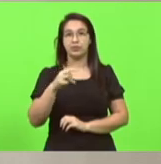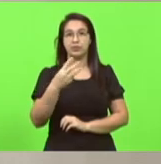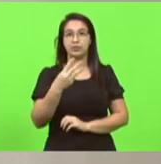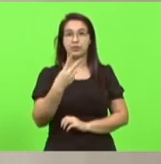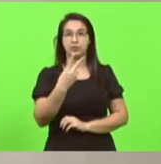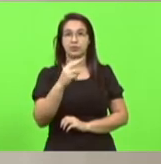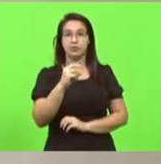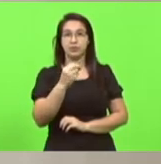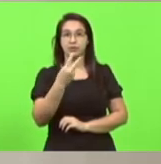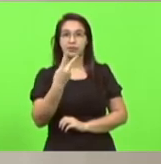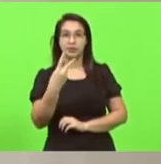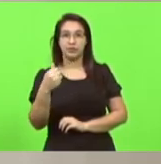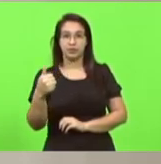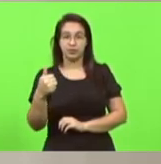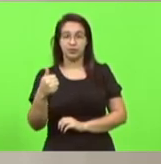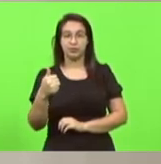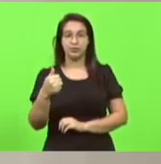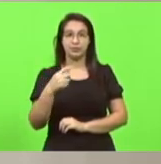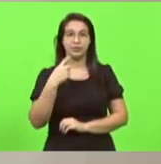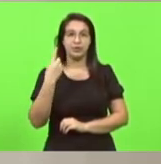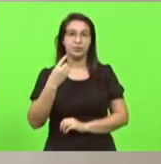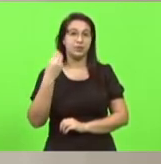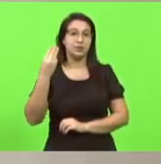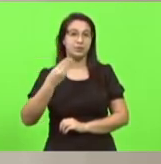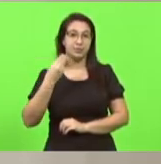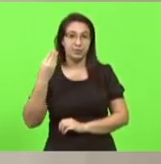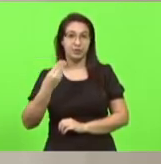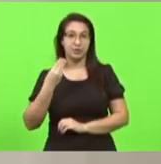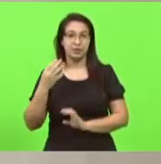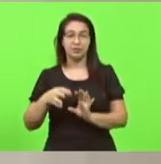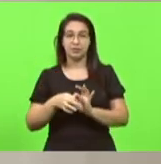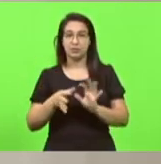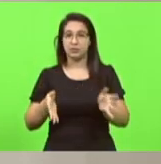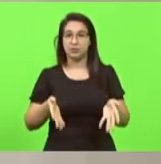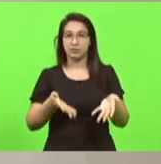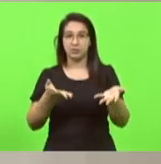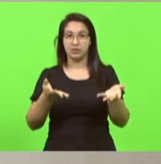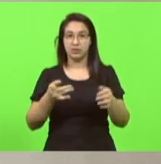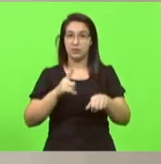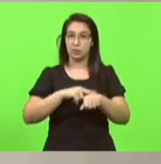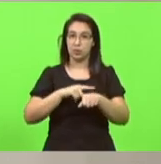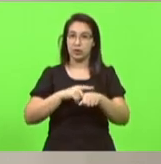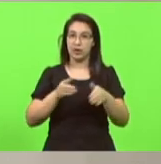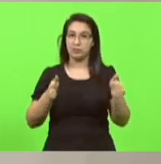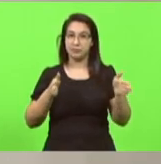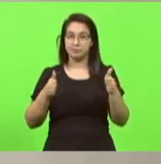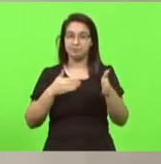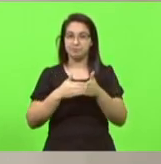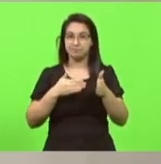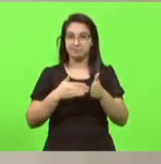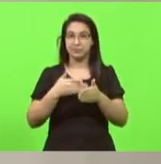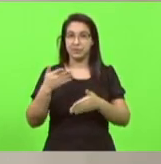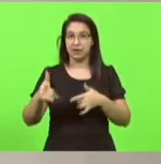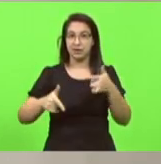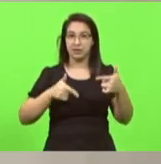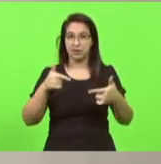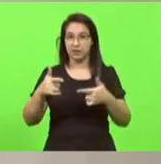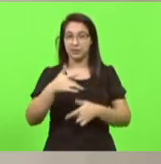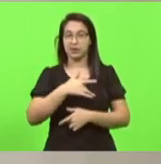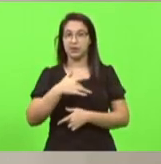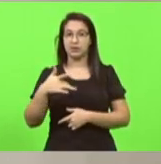0088.3/2021. Deputado Márcio Machado, dispensa temporariamente os prestadores de serviços de saúde